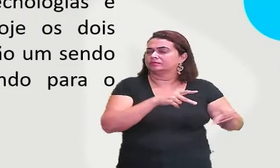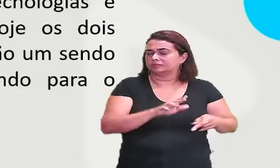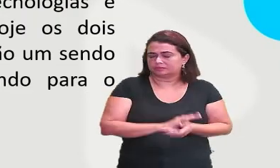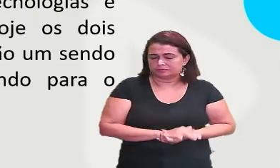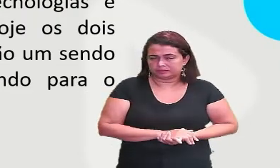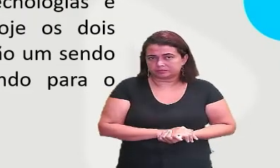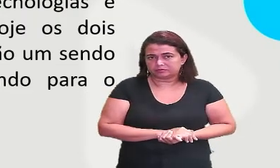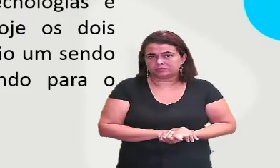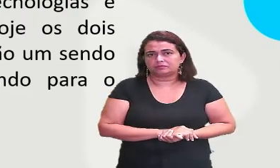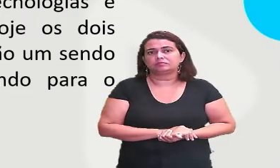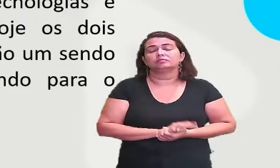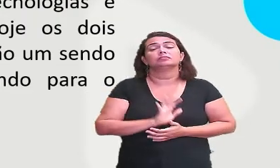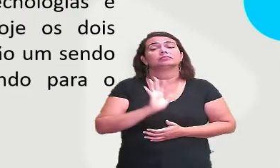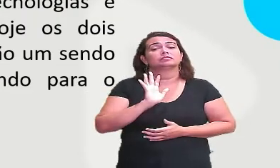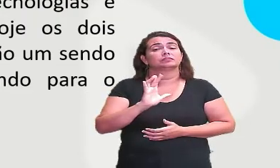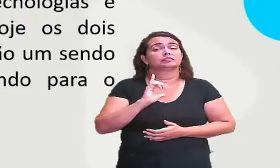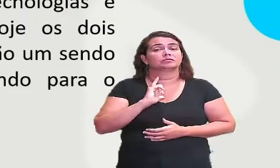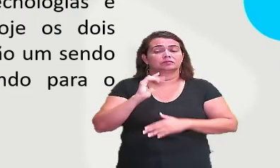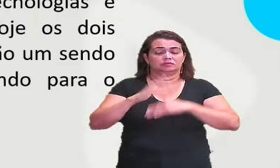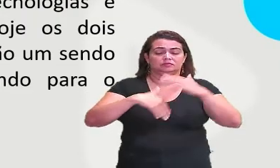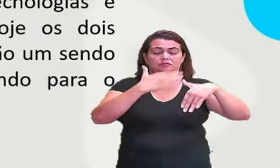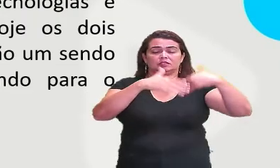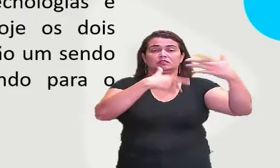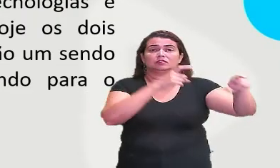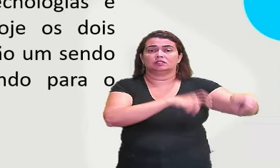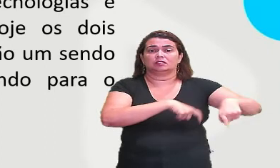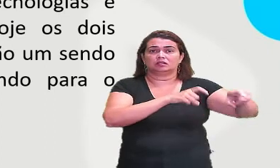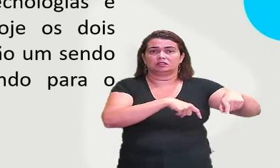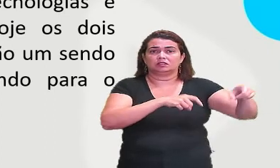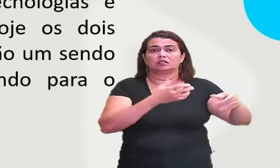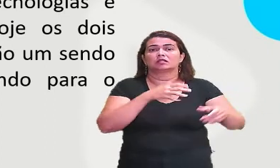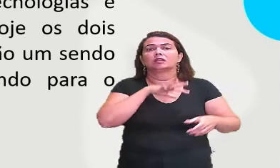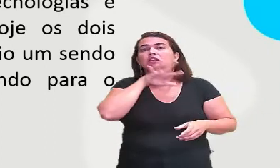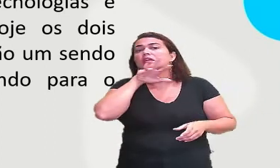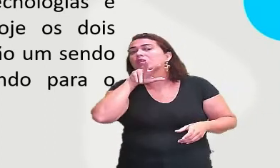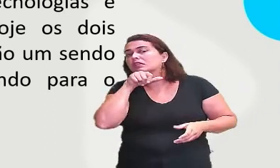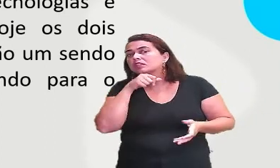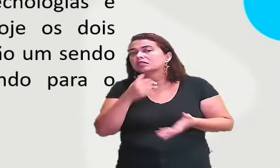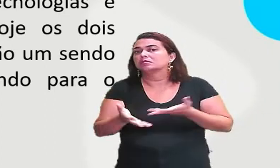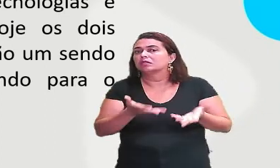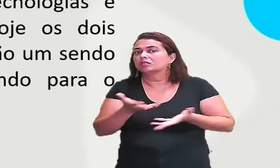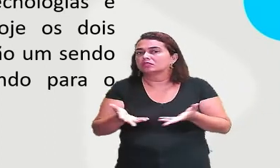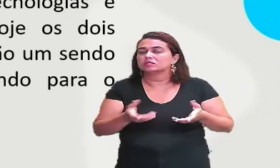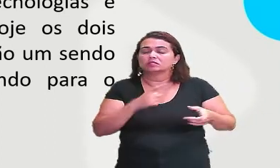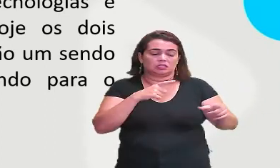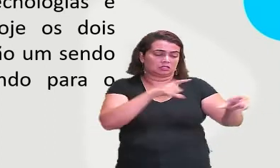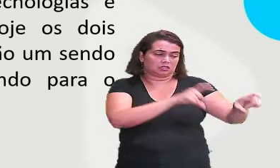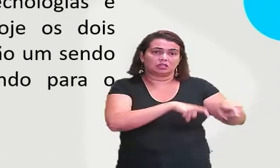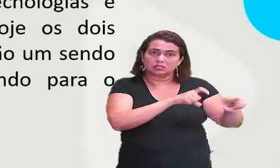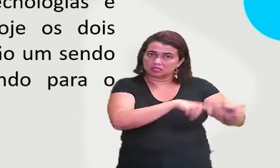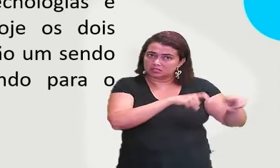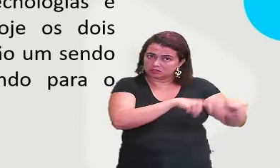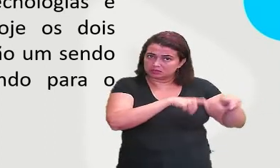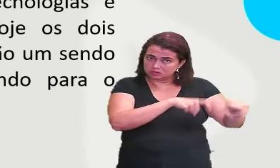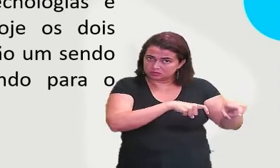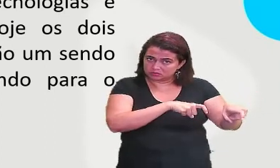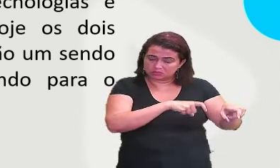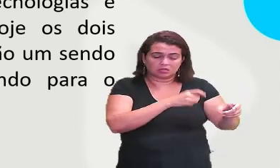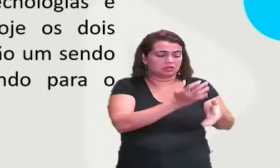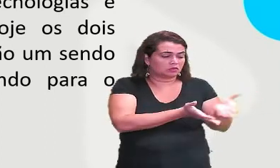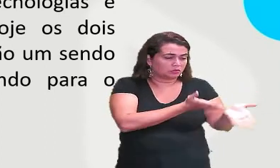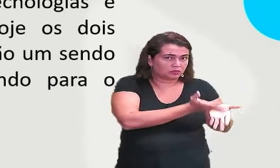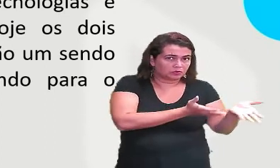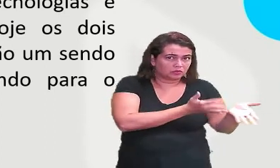Contudo, foi o desenvolvimento da agricultura e da pecuária, olha só, agricultura é o cultivo